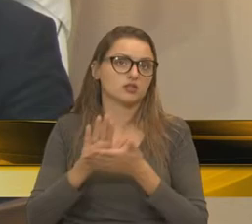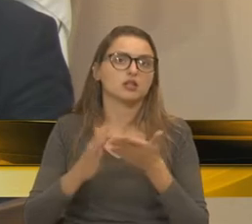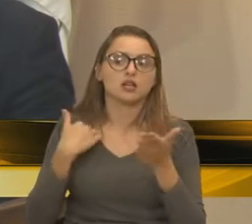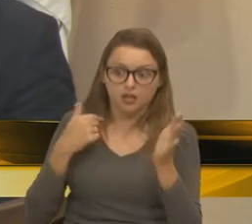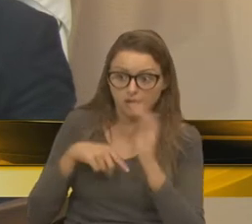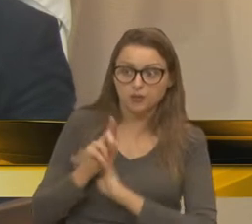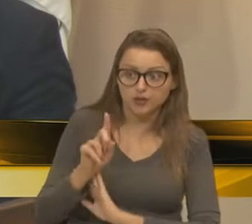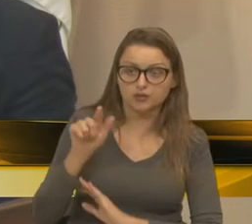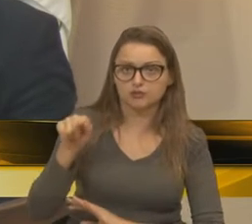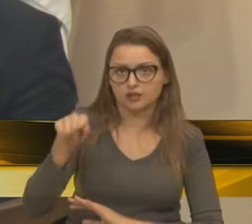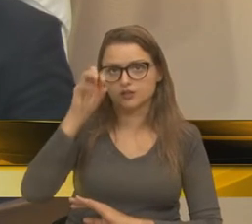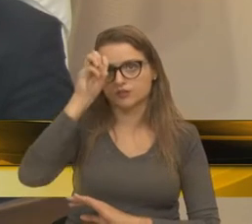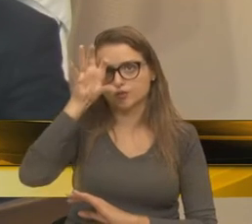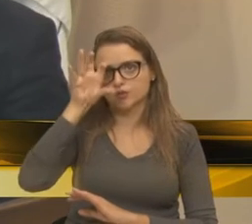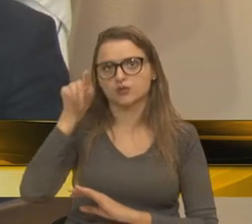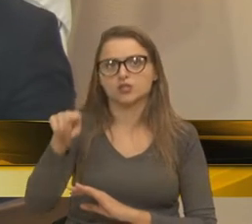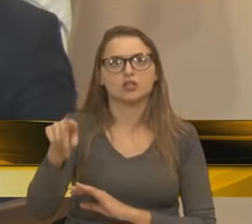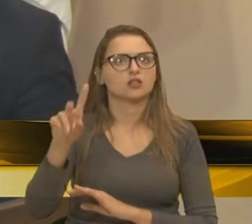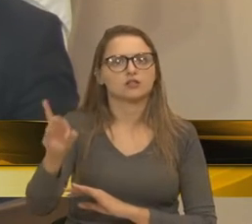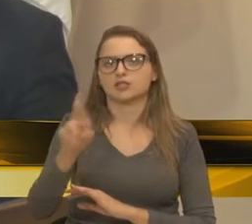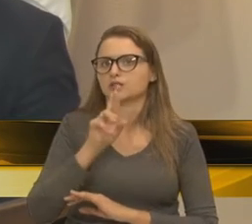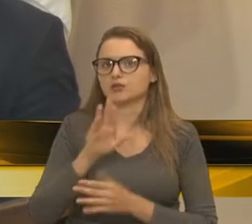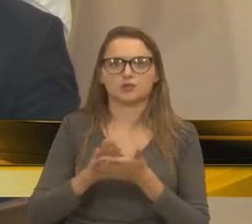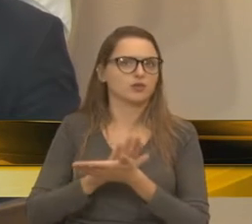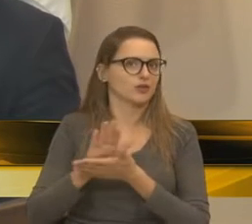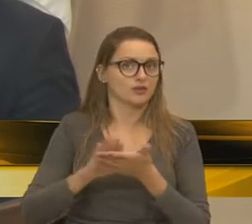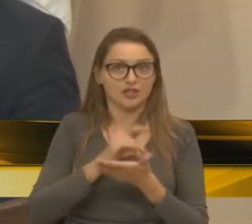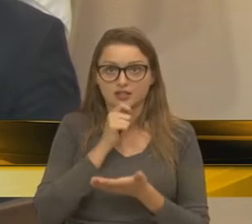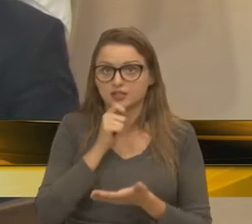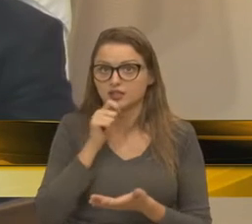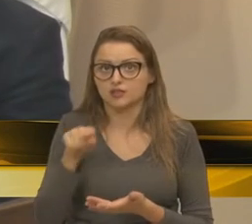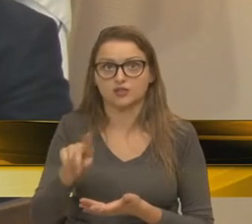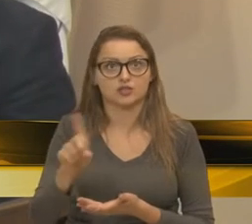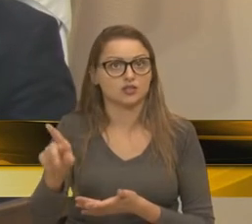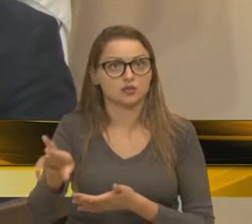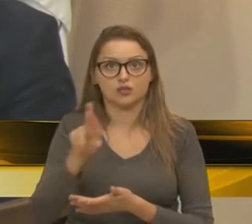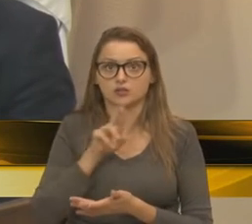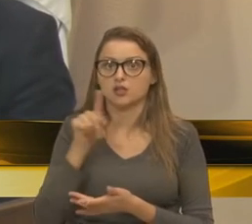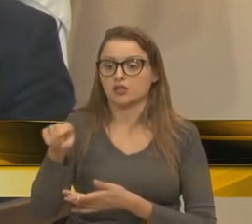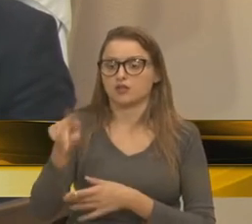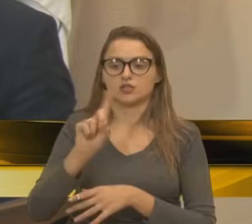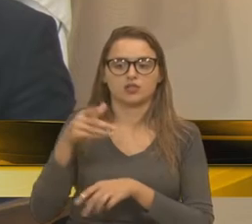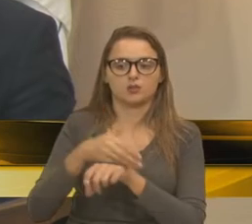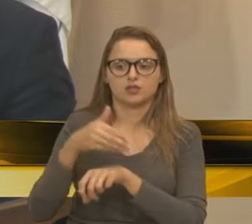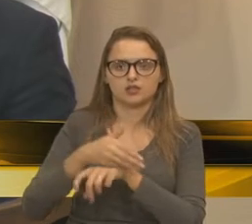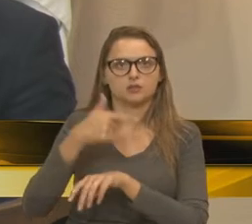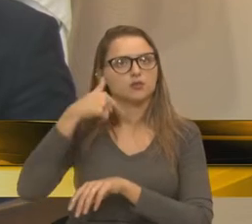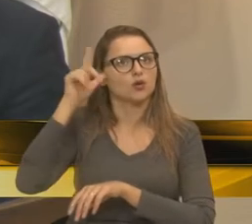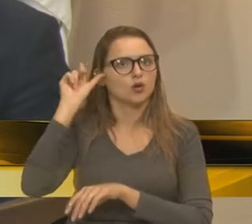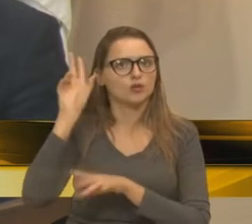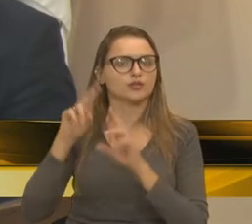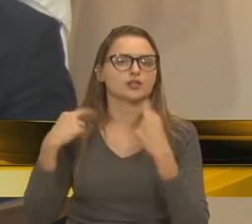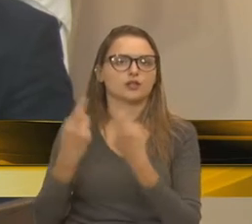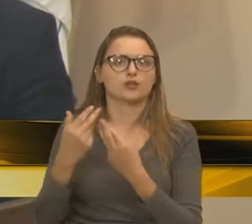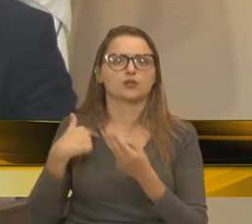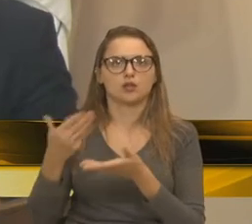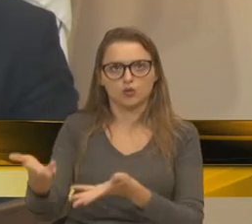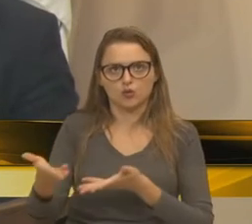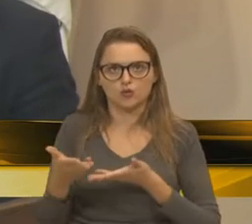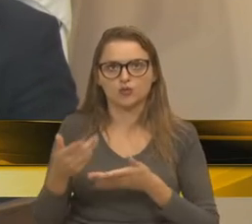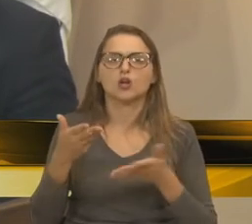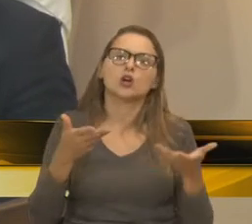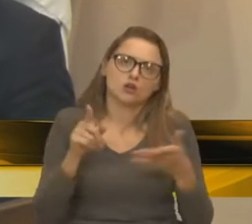vereador Fiuza, ao senhor, o senhor não me trouxe essa resposta. O senhor não participou da reunião ontem, que eu lhe convidei. E o senhor já